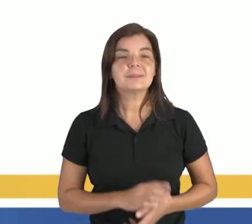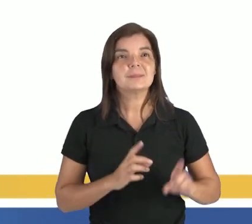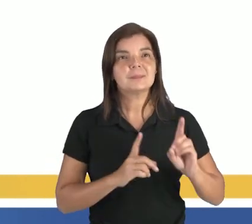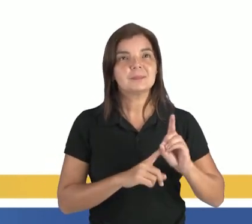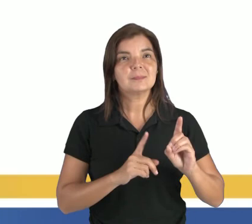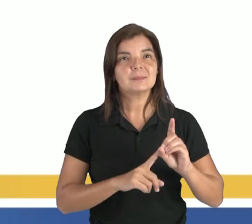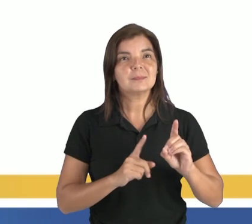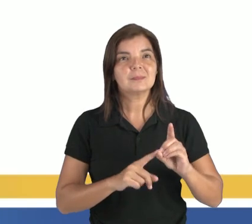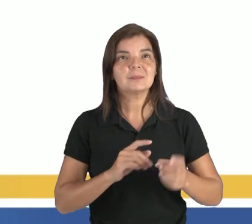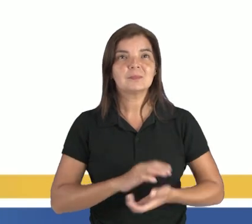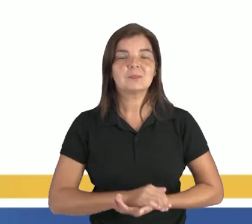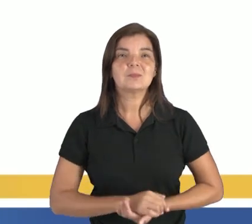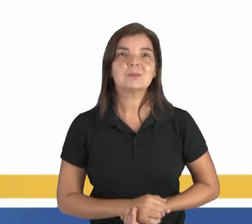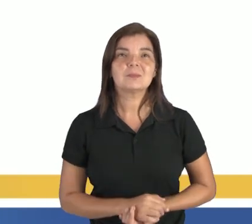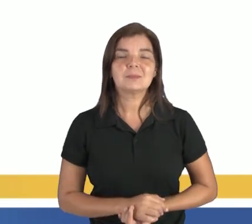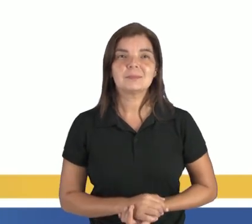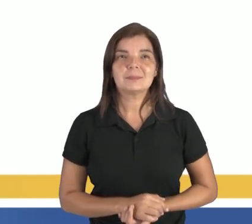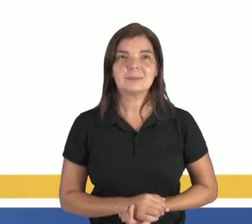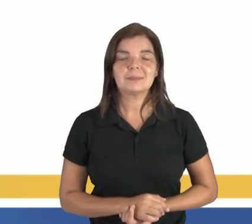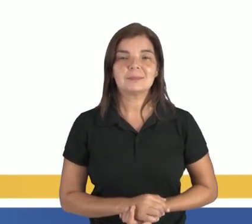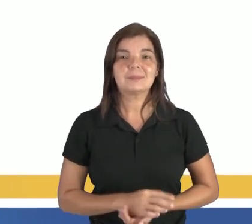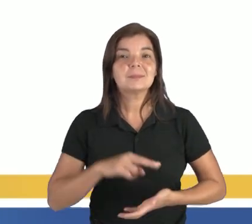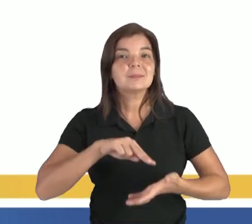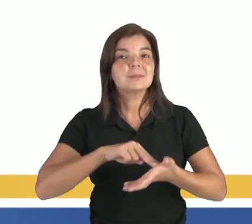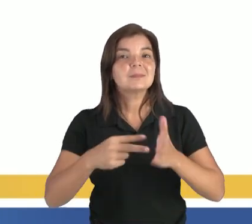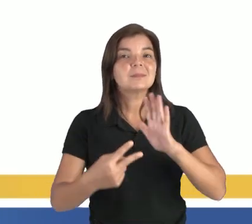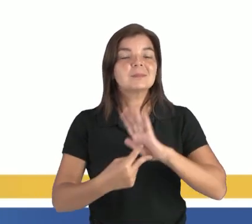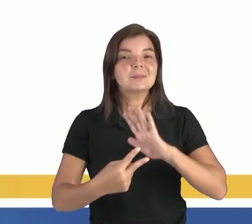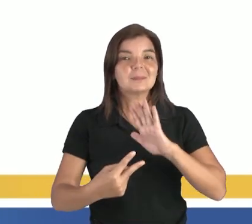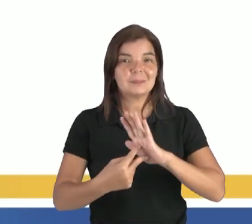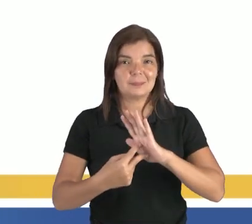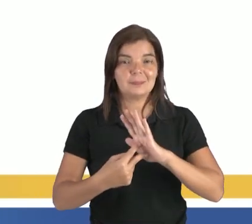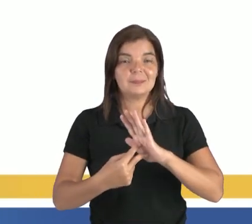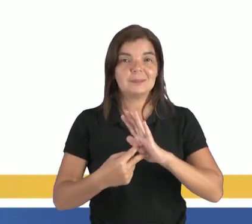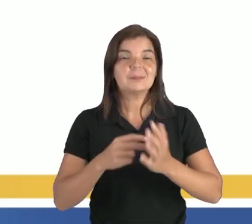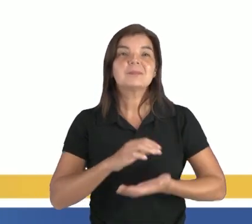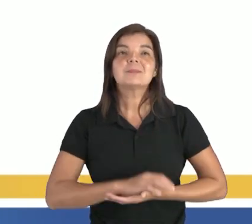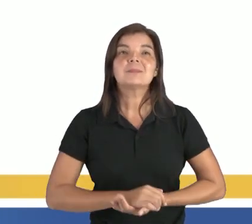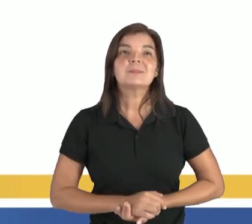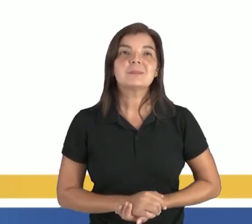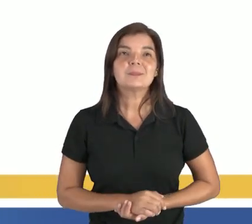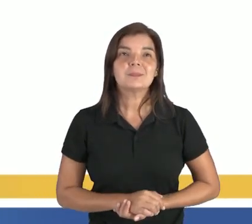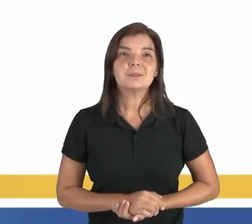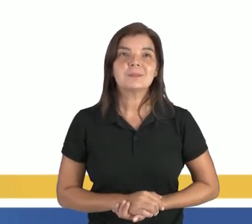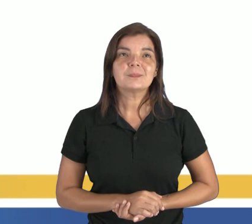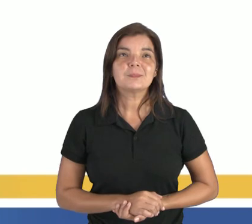D. The prince walked slowly. Então, o